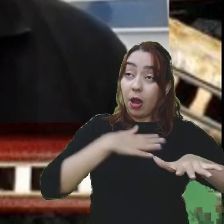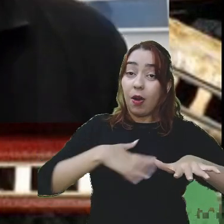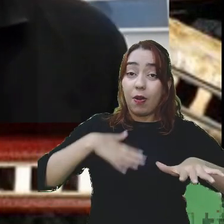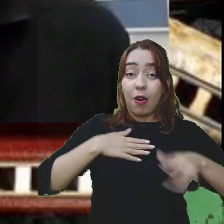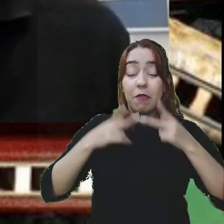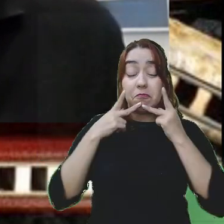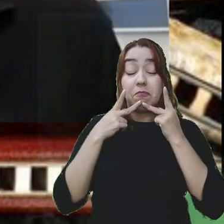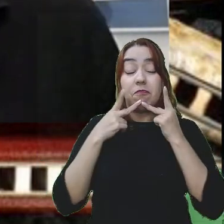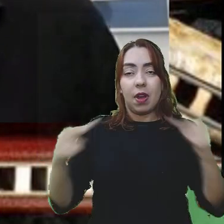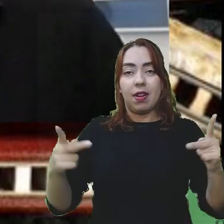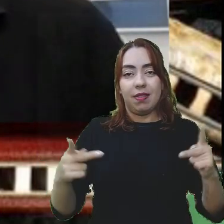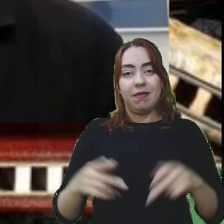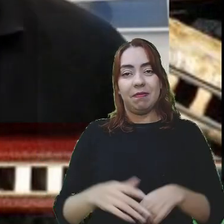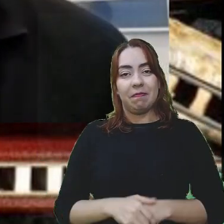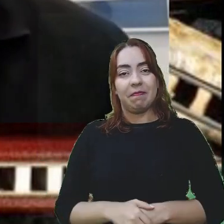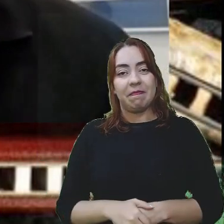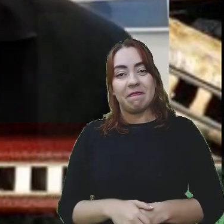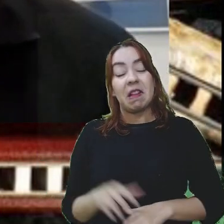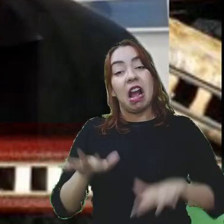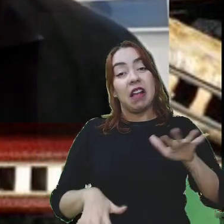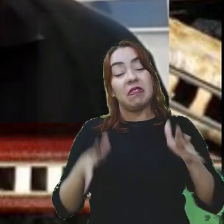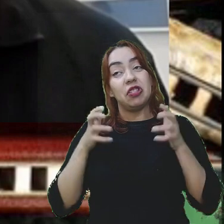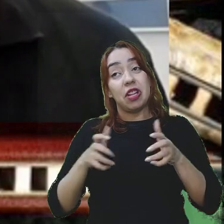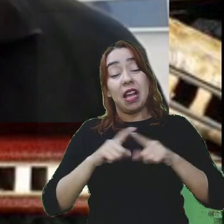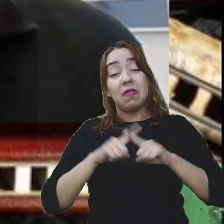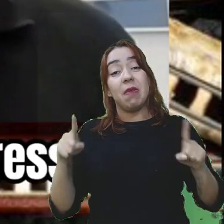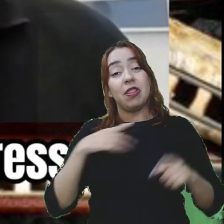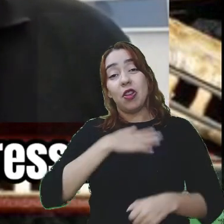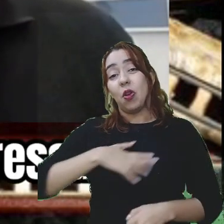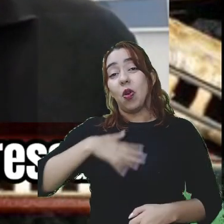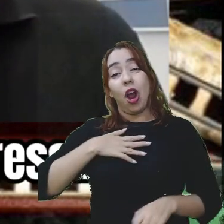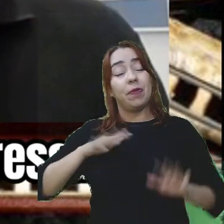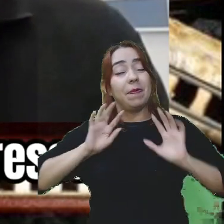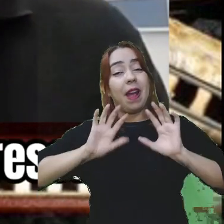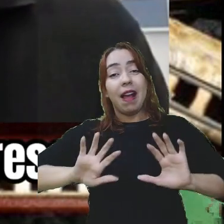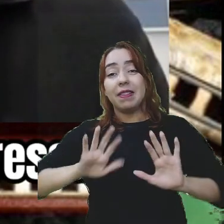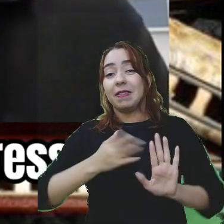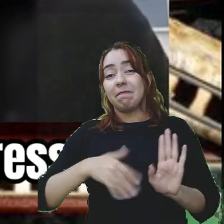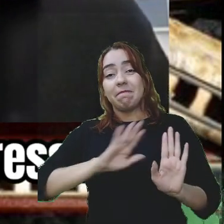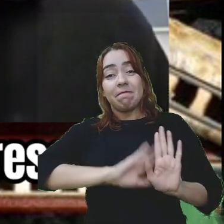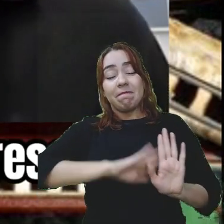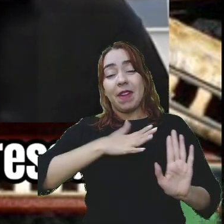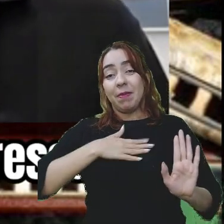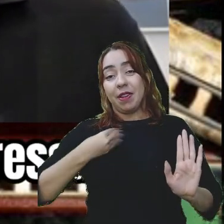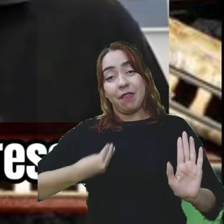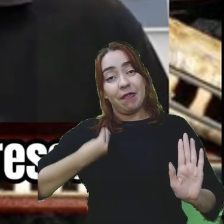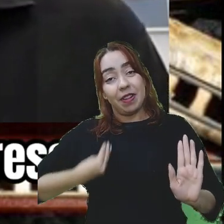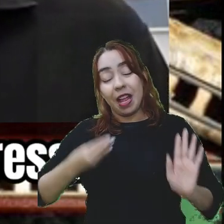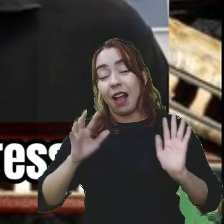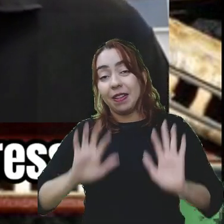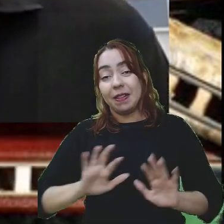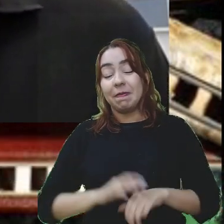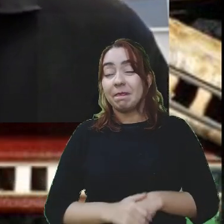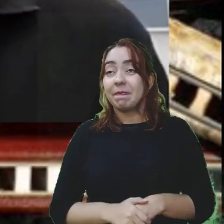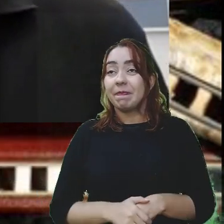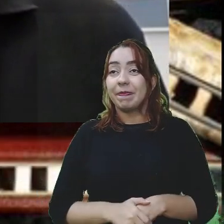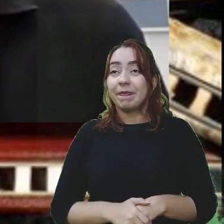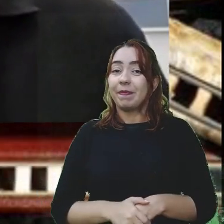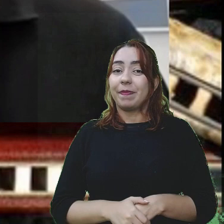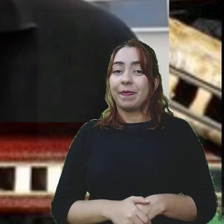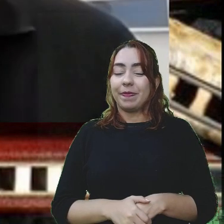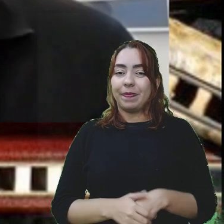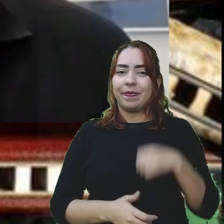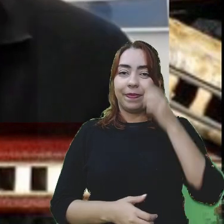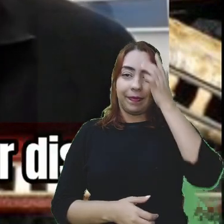Eu tenho, mas assim, gosto de fazer isso. Então, e nós tivemos um momento muito interessante,